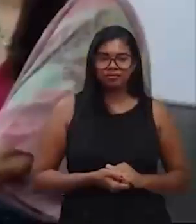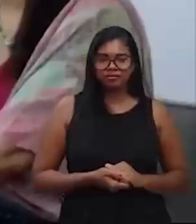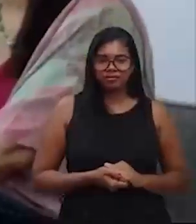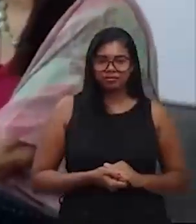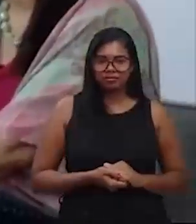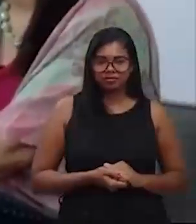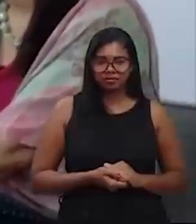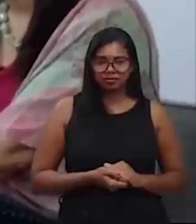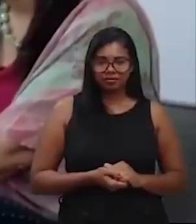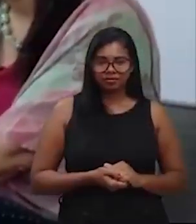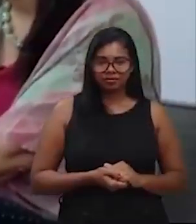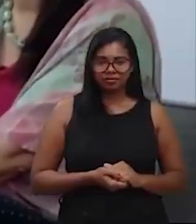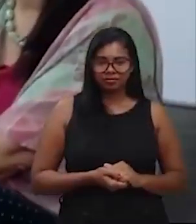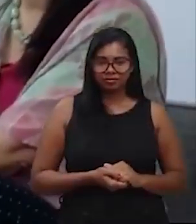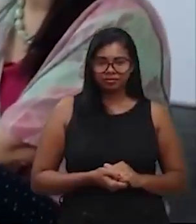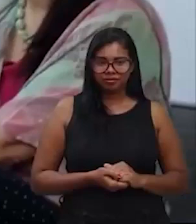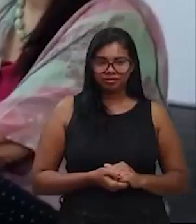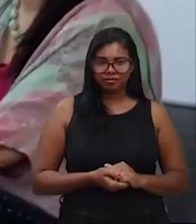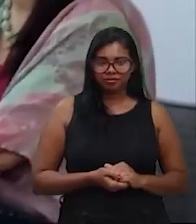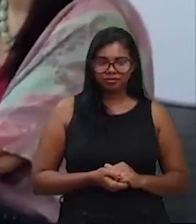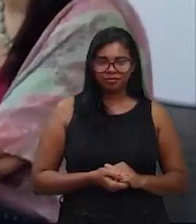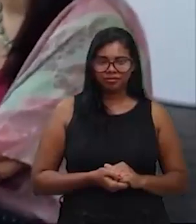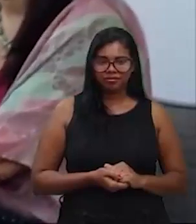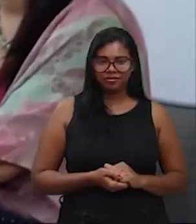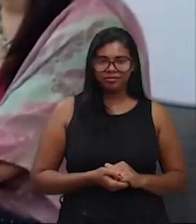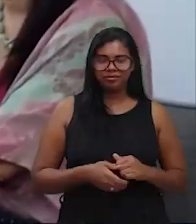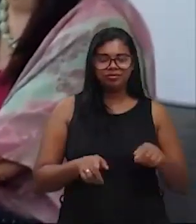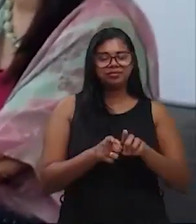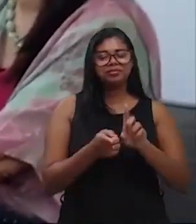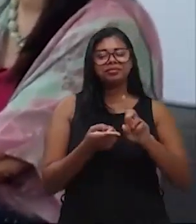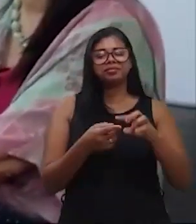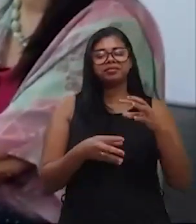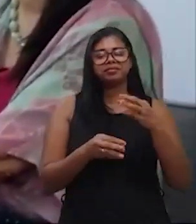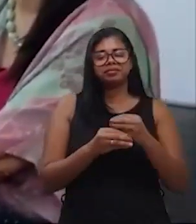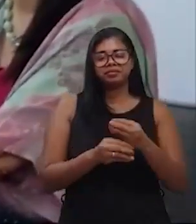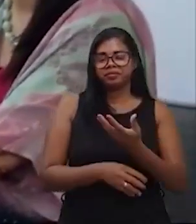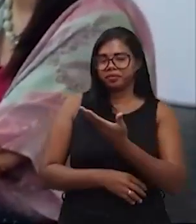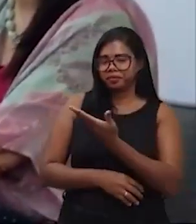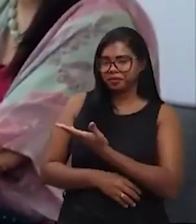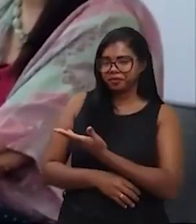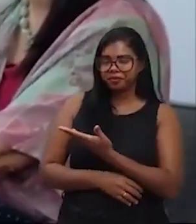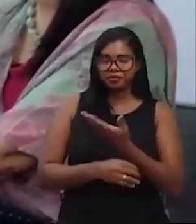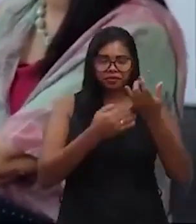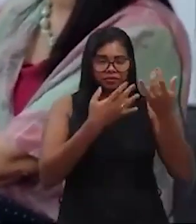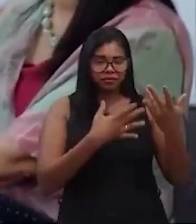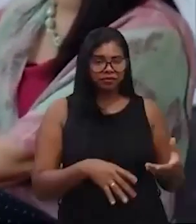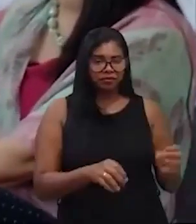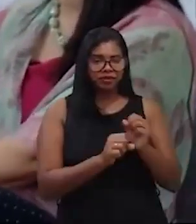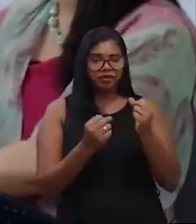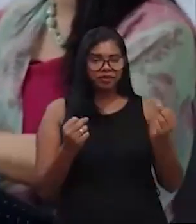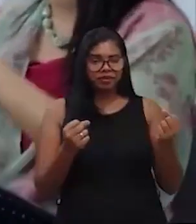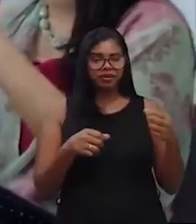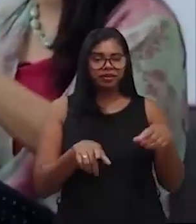acho coisa, assim, só puxando, pegando o gancho da tua fala, né? Não, a gente tem essa quebra, né, desse fazer